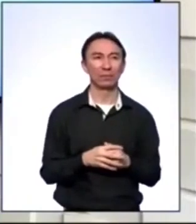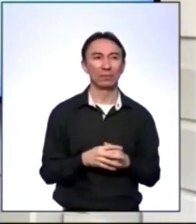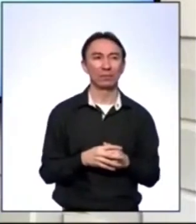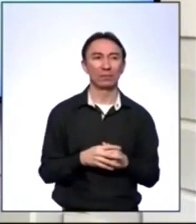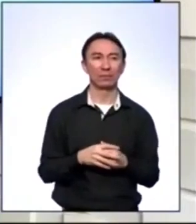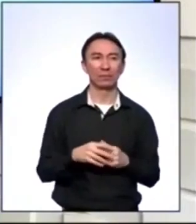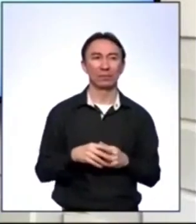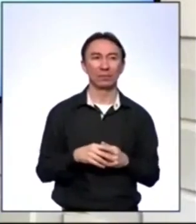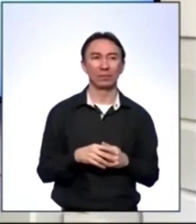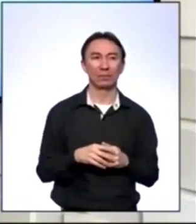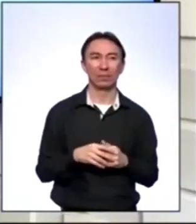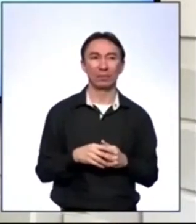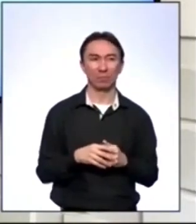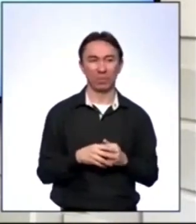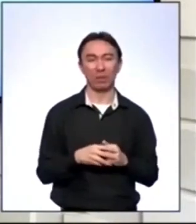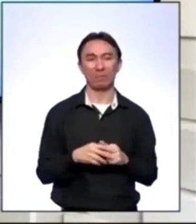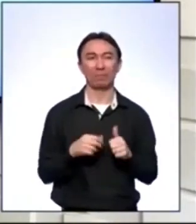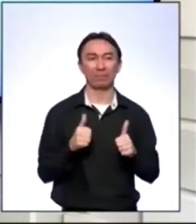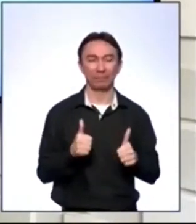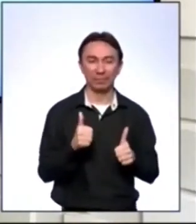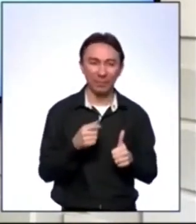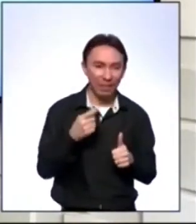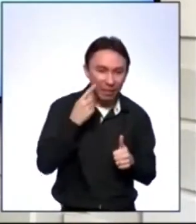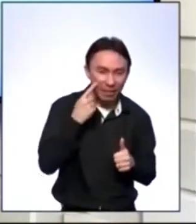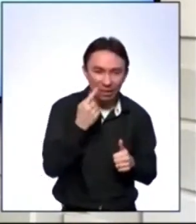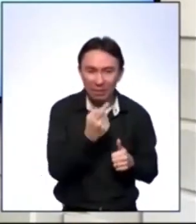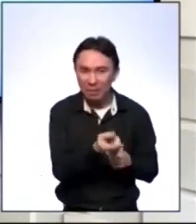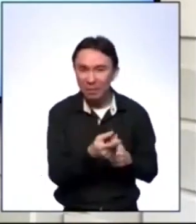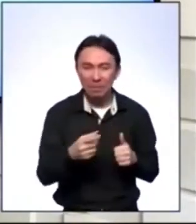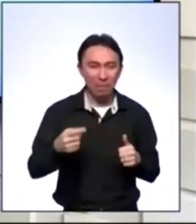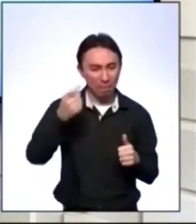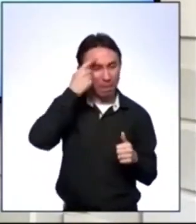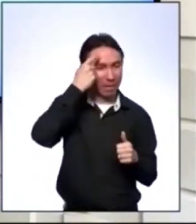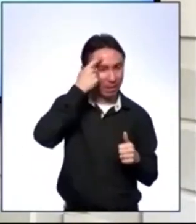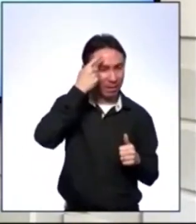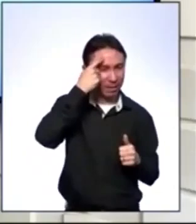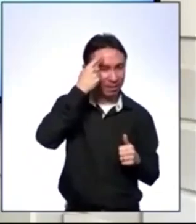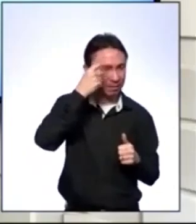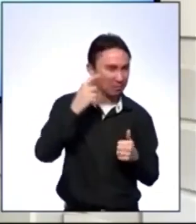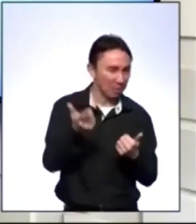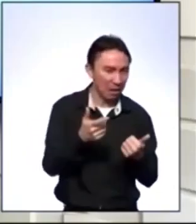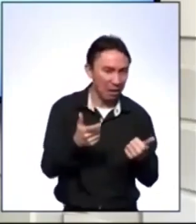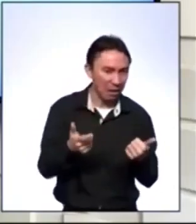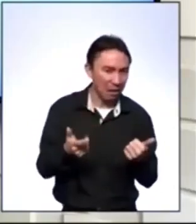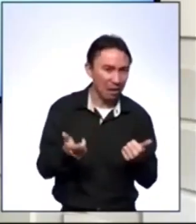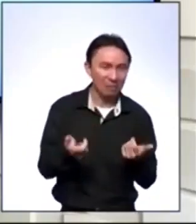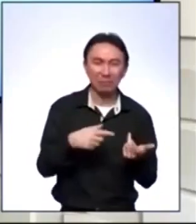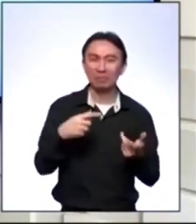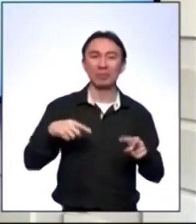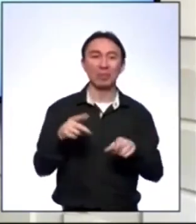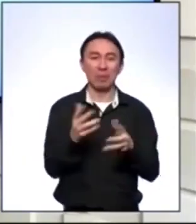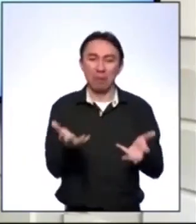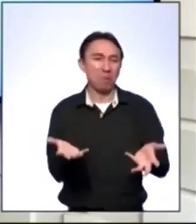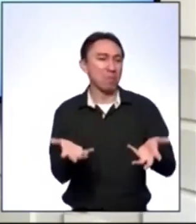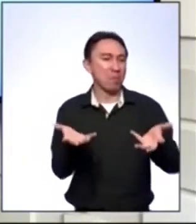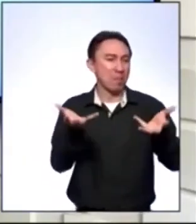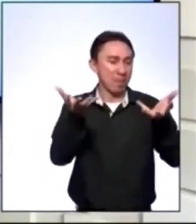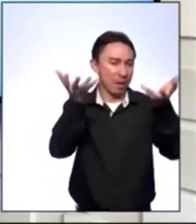Ele eleva a música, o samba, a música genuinamente nacional. Ele eleva a capoeira a